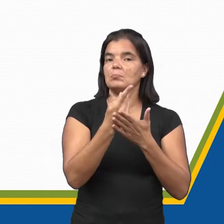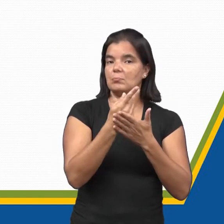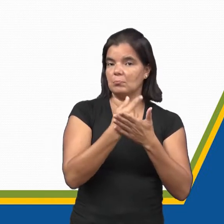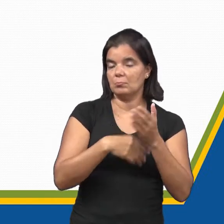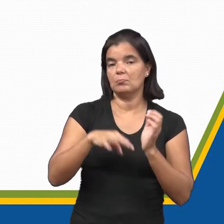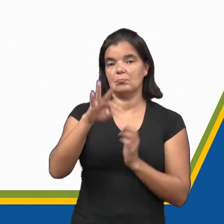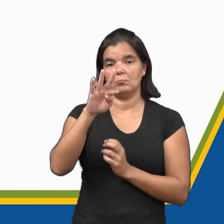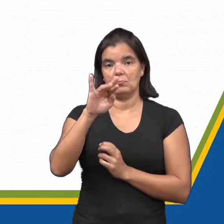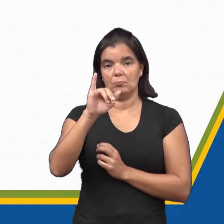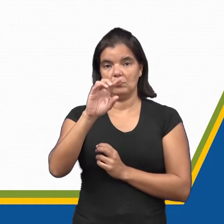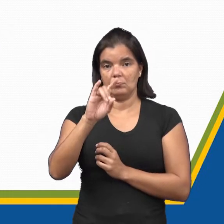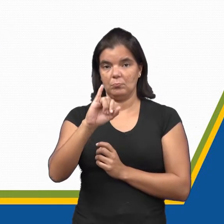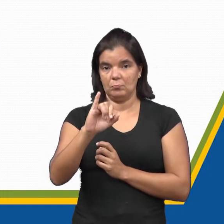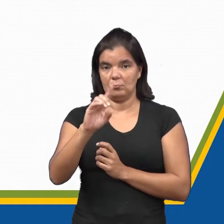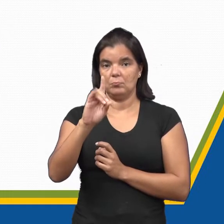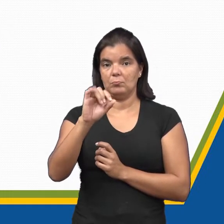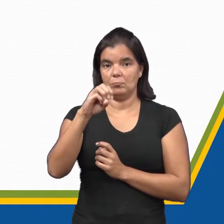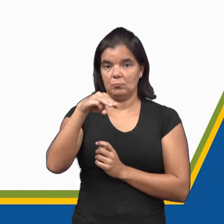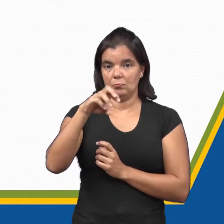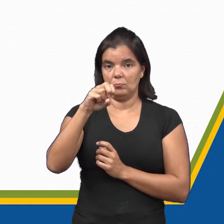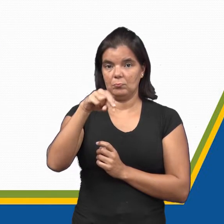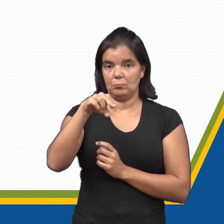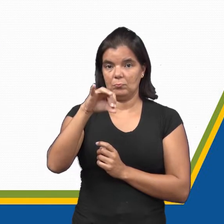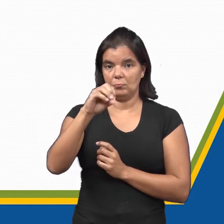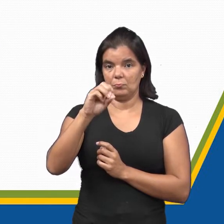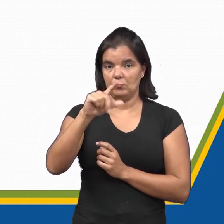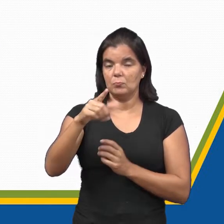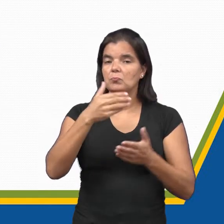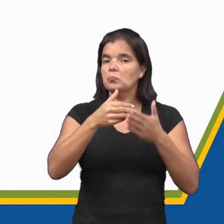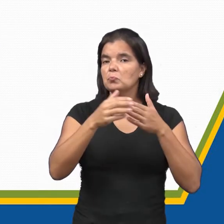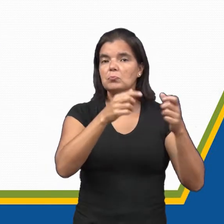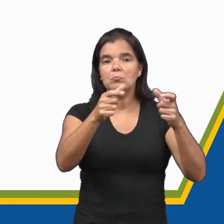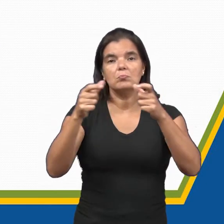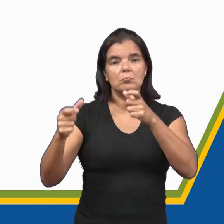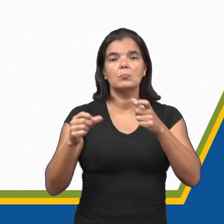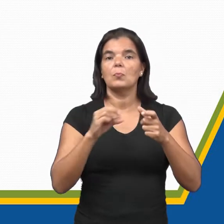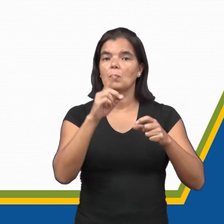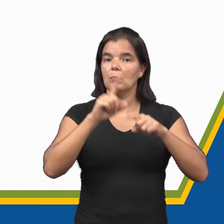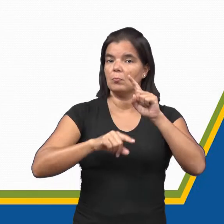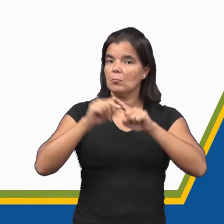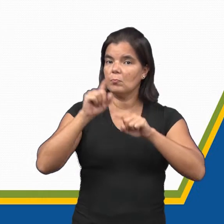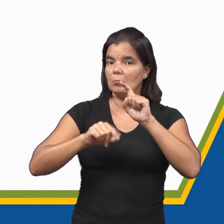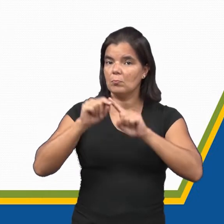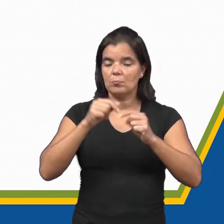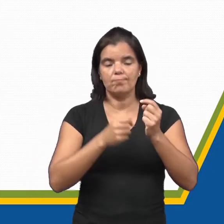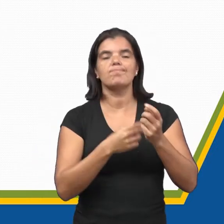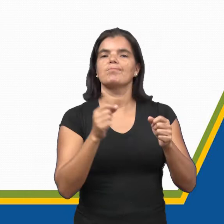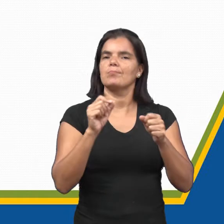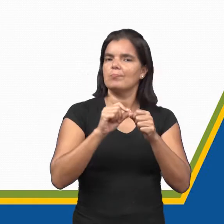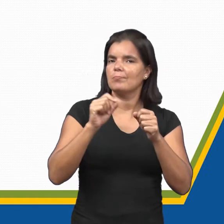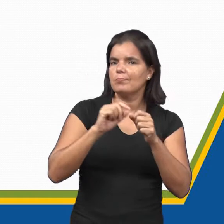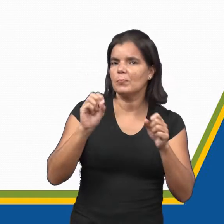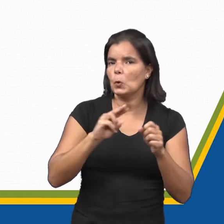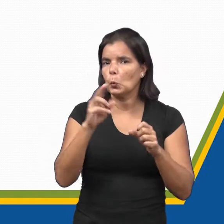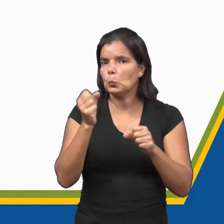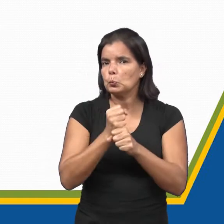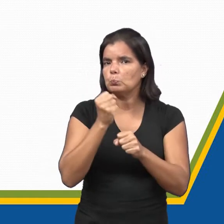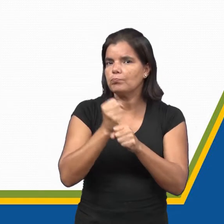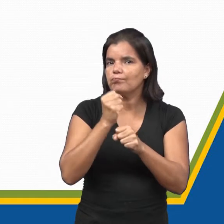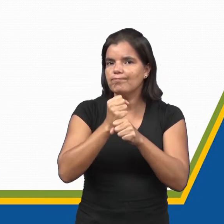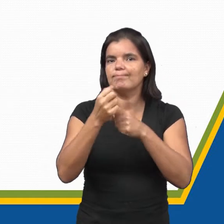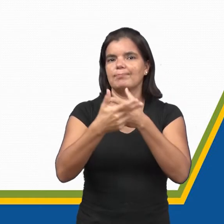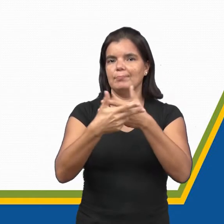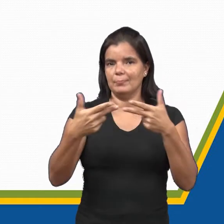tridimensionais são aplicadas a qualquer superfície ou material usado para esculpir ou construir uma